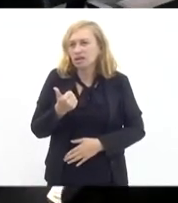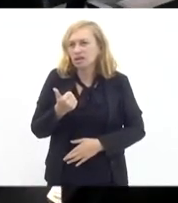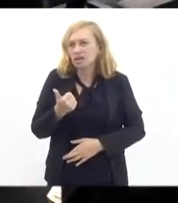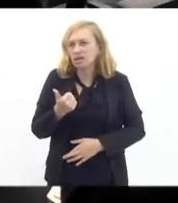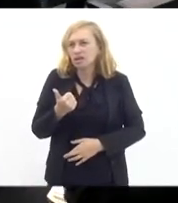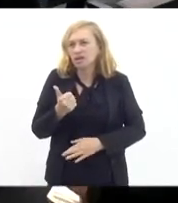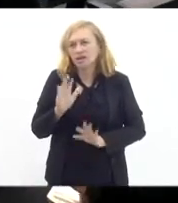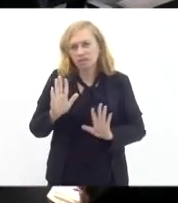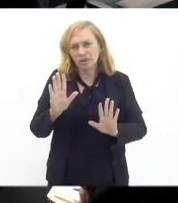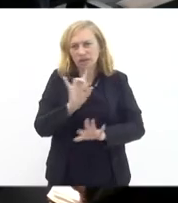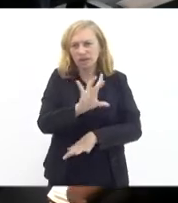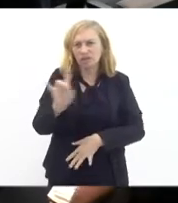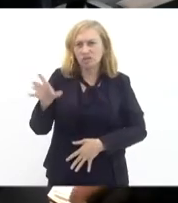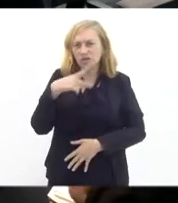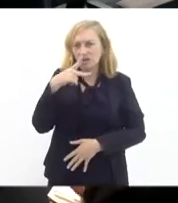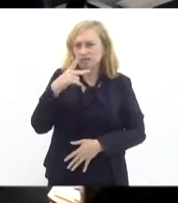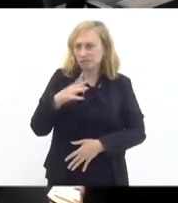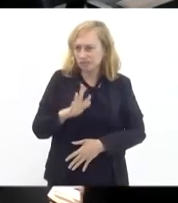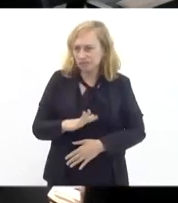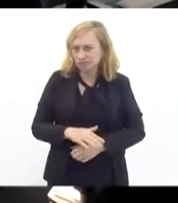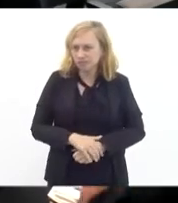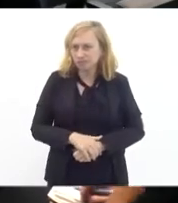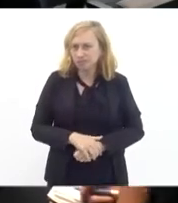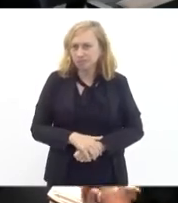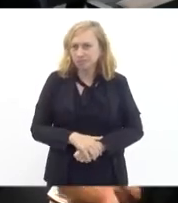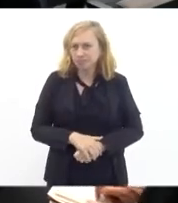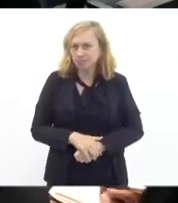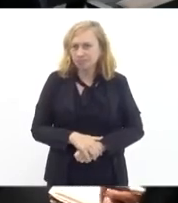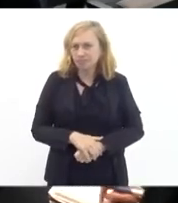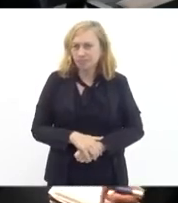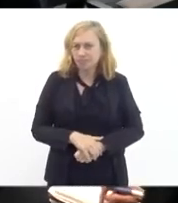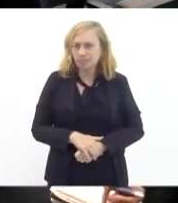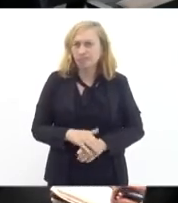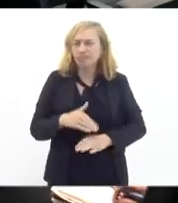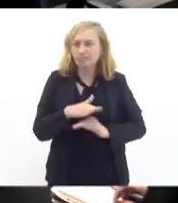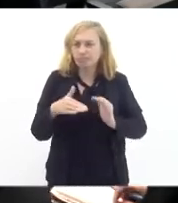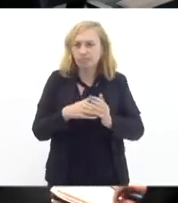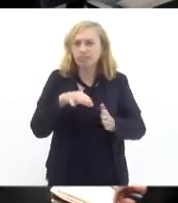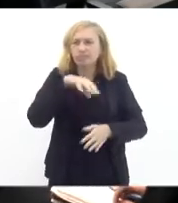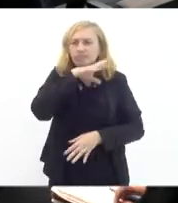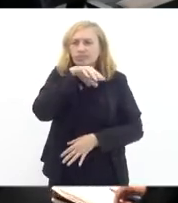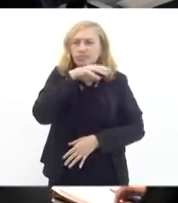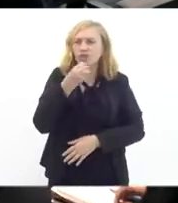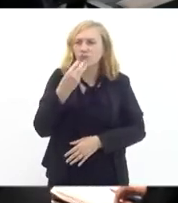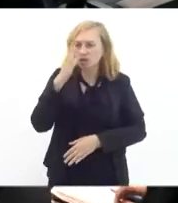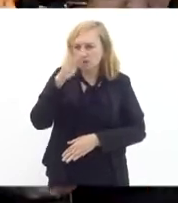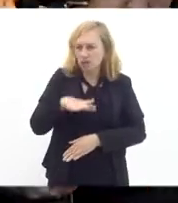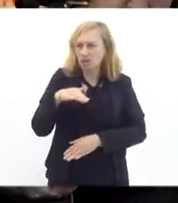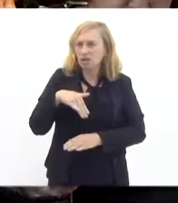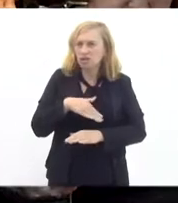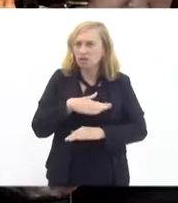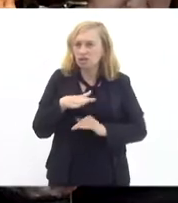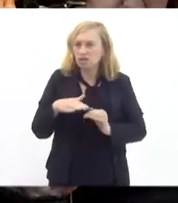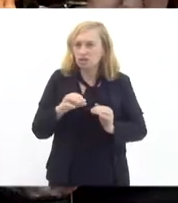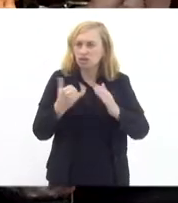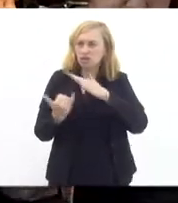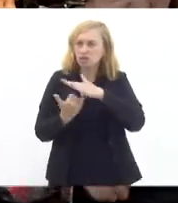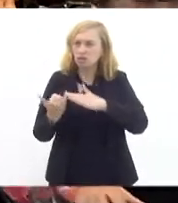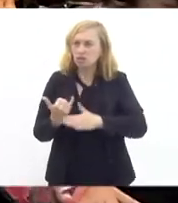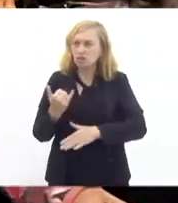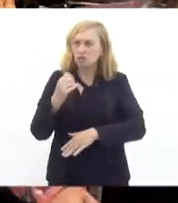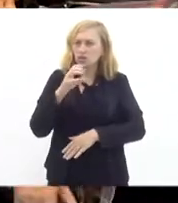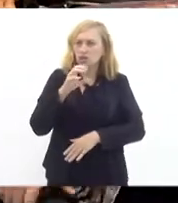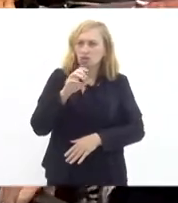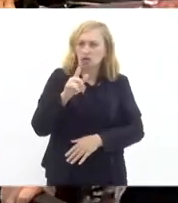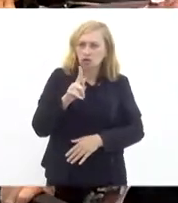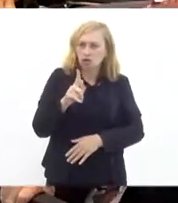Só um momento. Onde cada vez? Vamos lá. Instituto Jorge Watts, lá na Mangueira, todos os animais. Boa tarde. E no Instituto Jorge Watts, todos